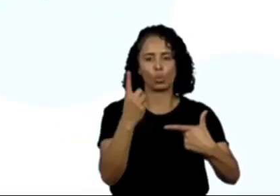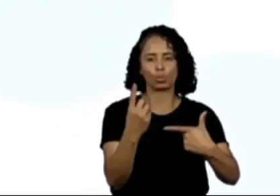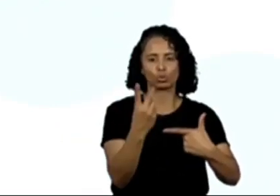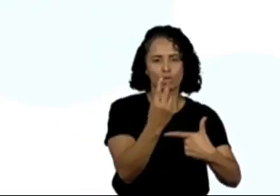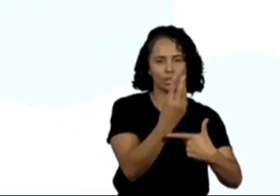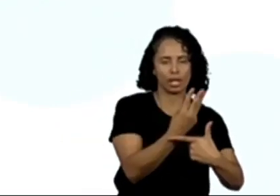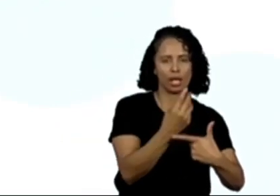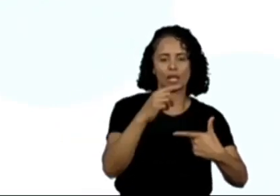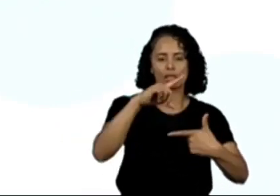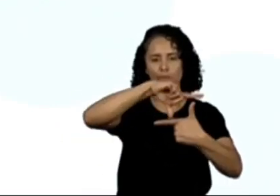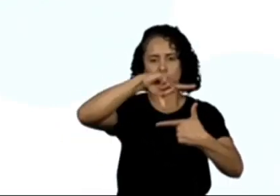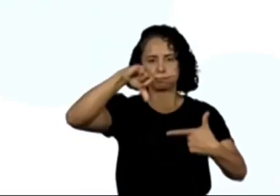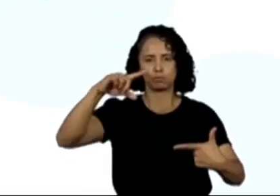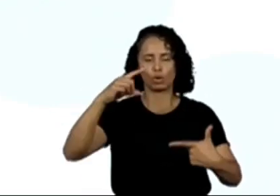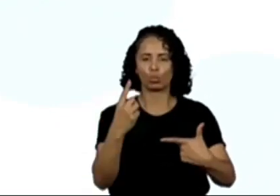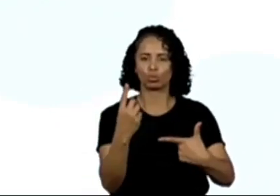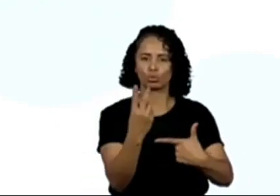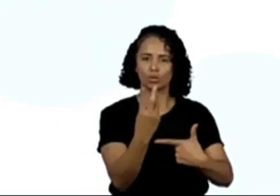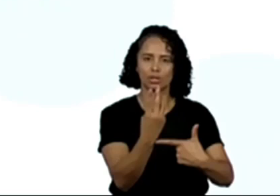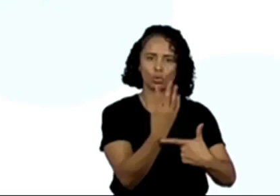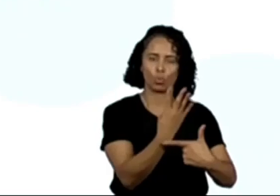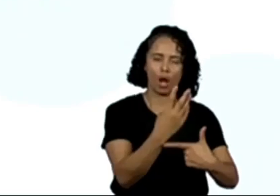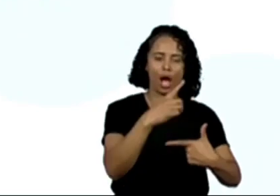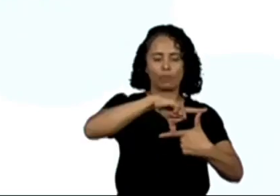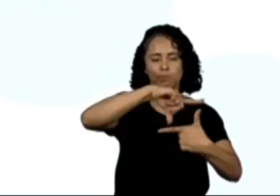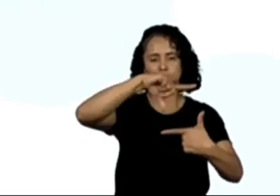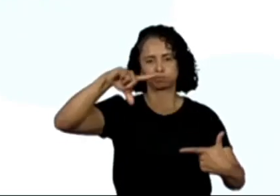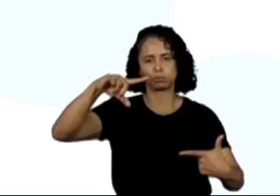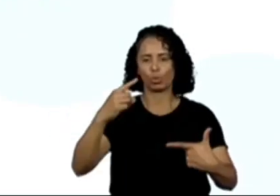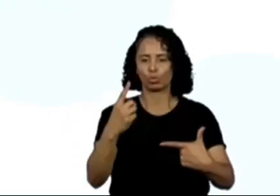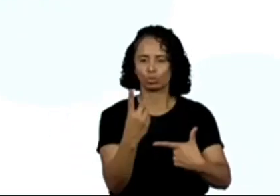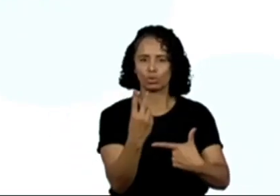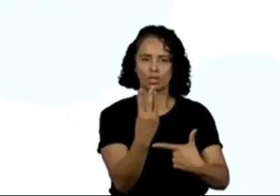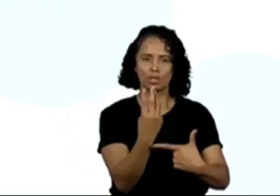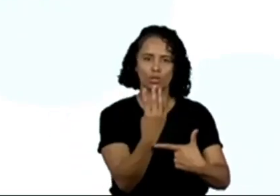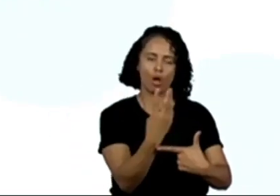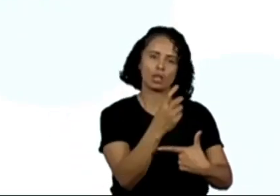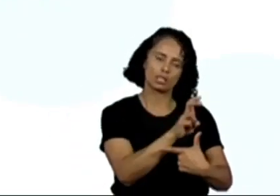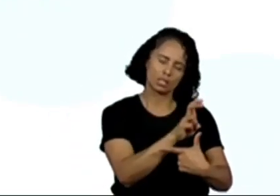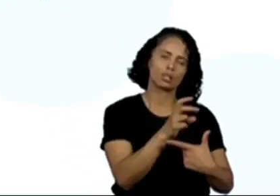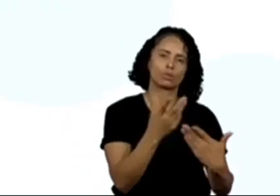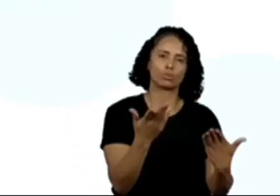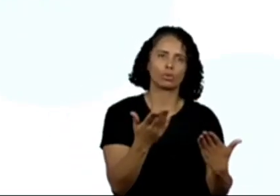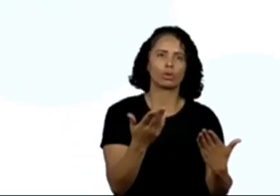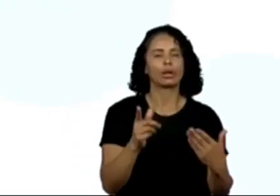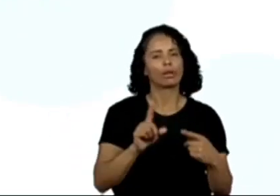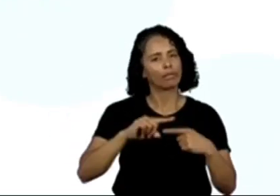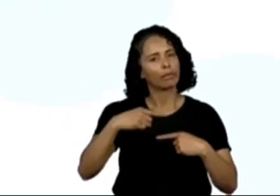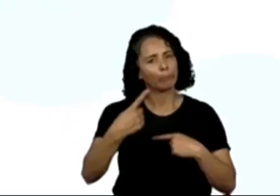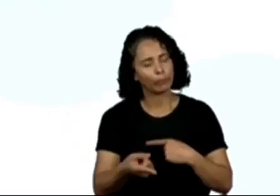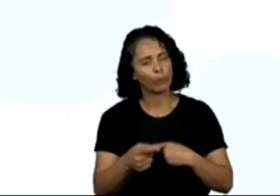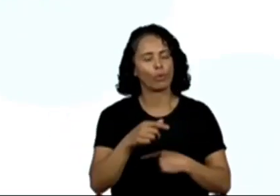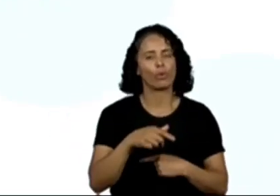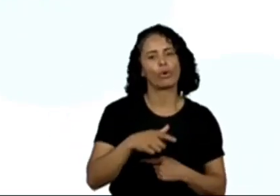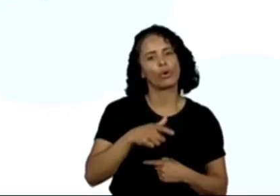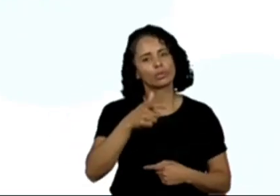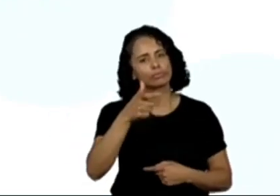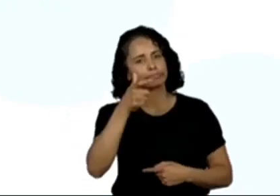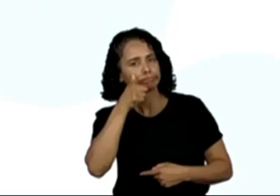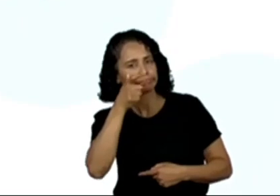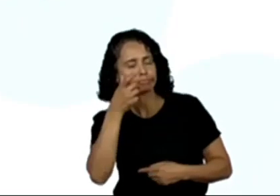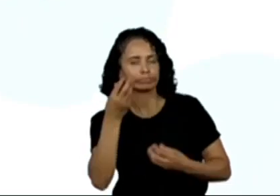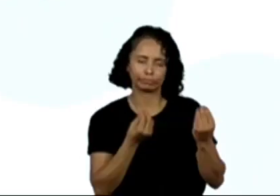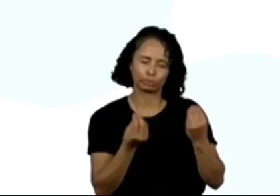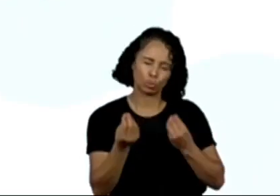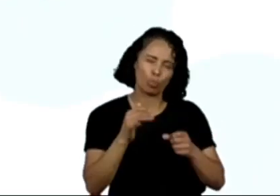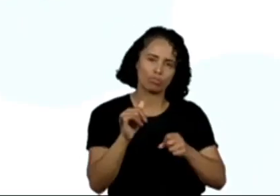nós vamos ver aí na segunda-feira. O objeto de conhecimento aí são os significados de metade, terça parte, quarta parte, quinta